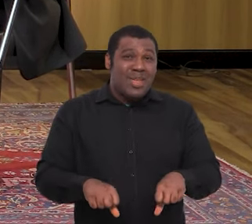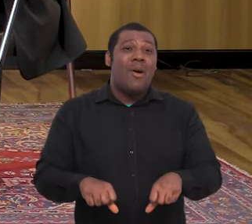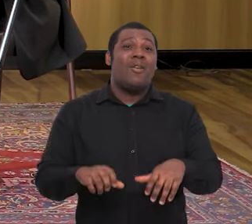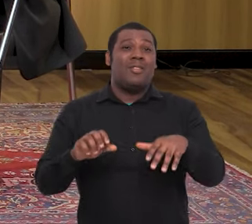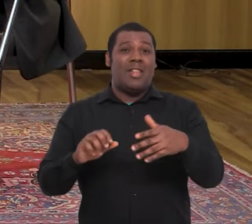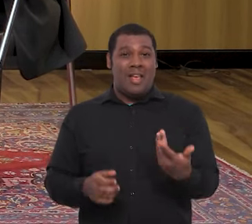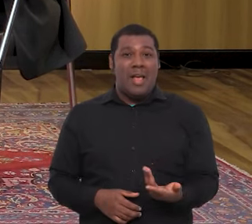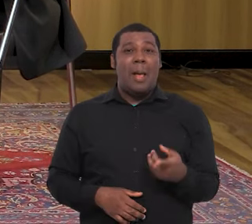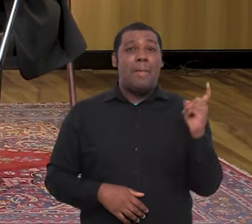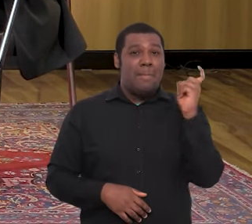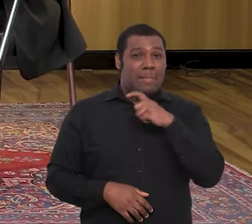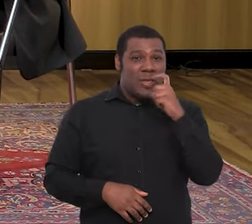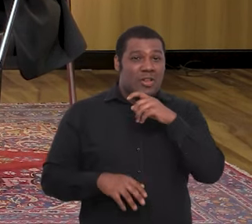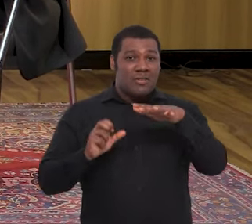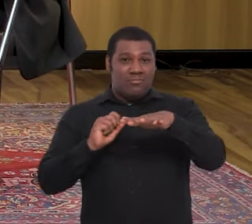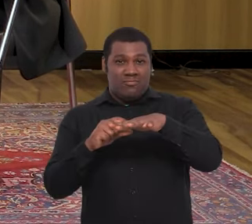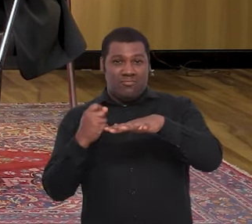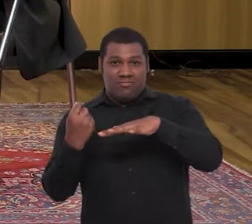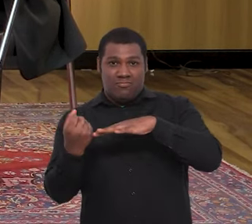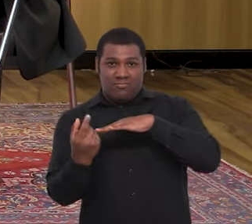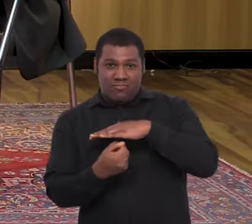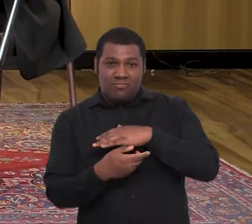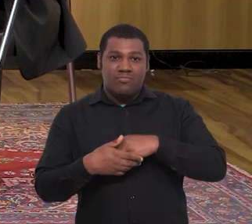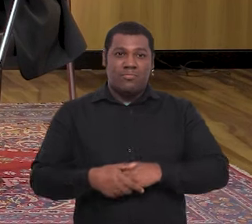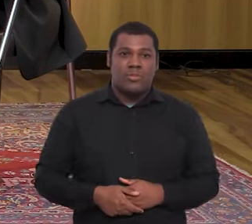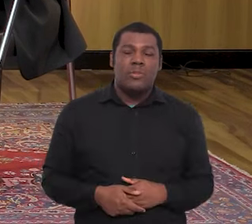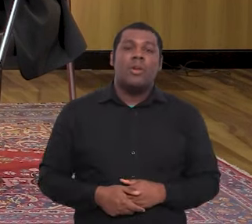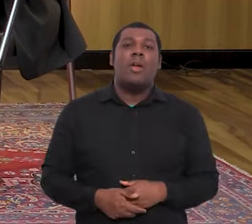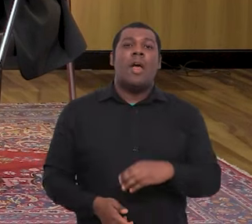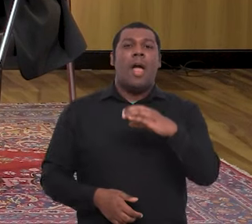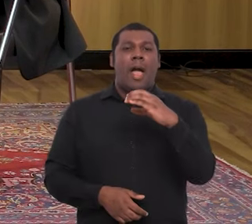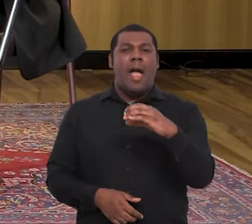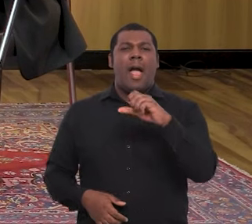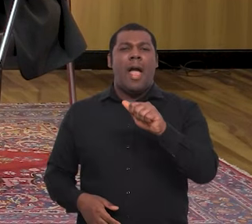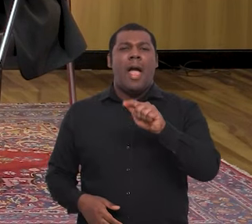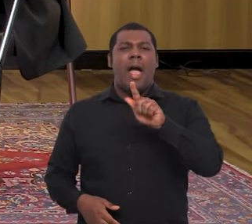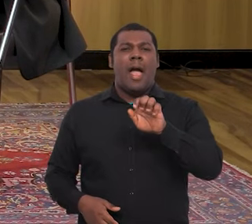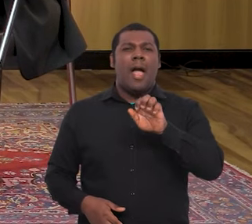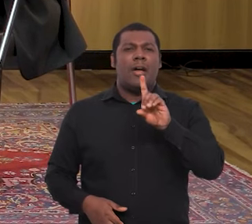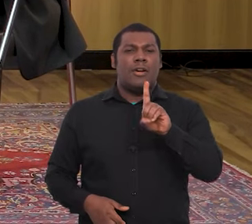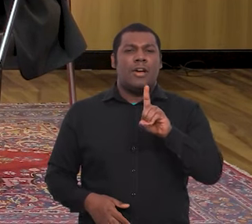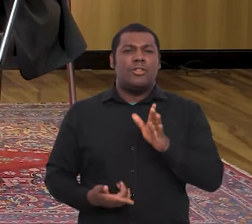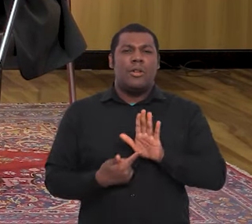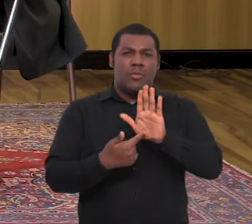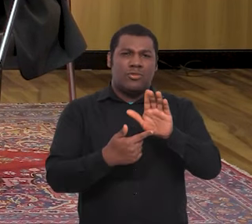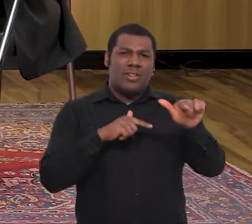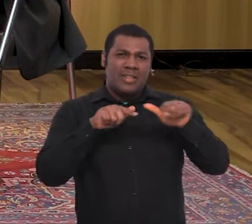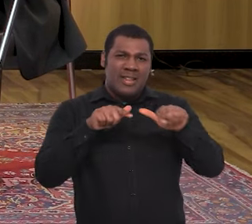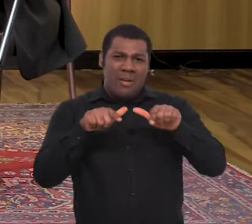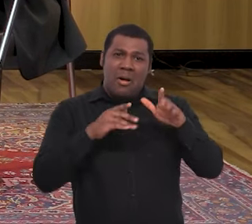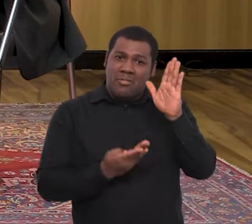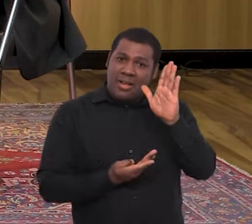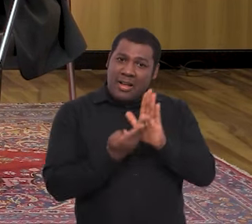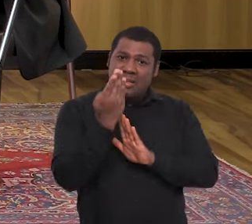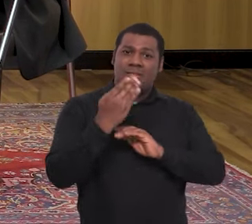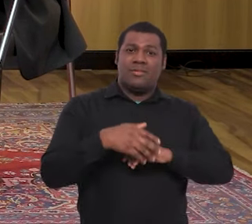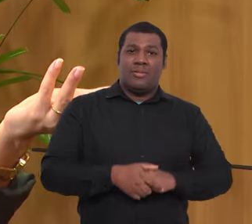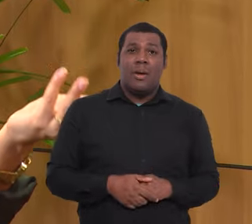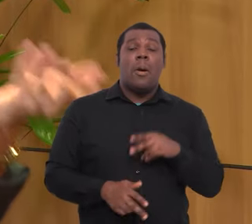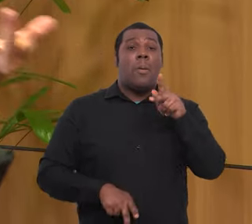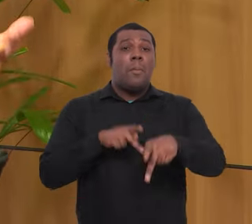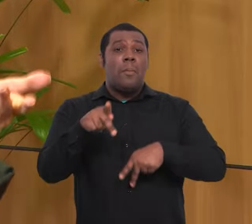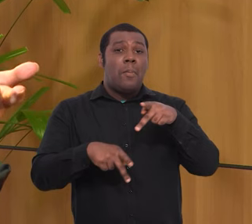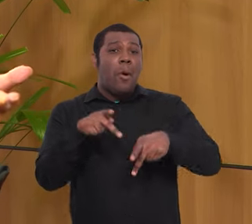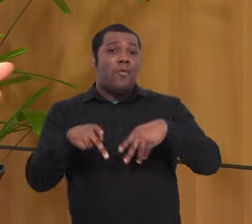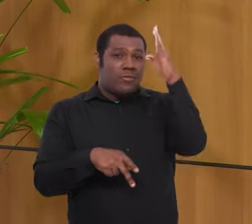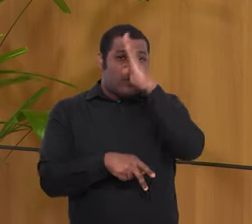certamente Então vamos encerrar falando de emprego né os dados do CAGED vem mostrando crescimento do emprego mês a mês